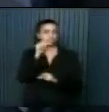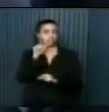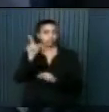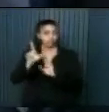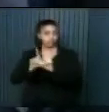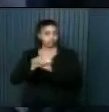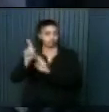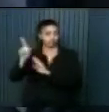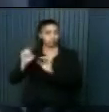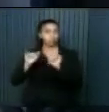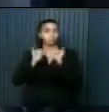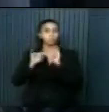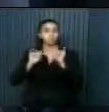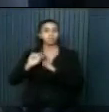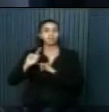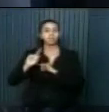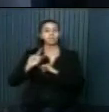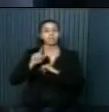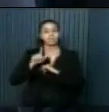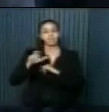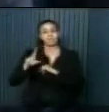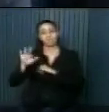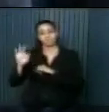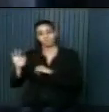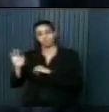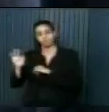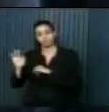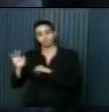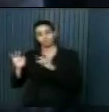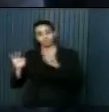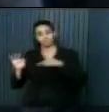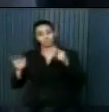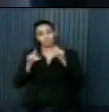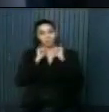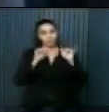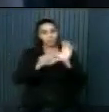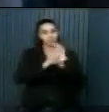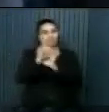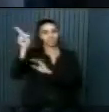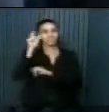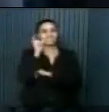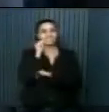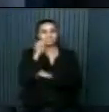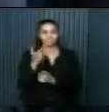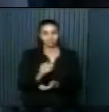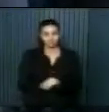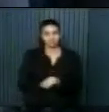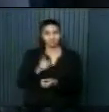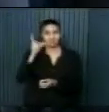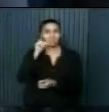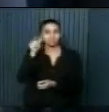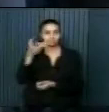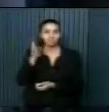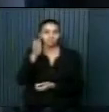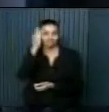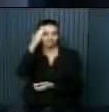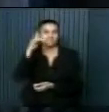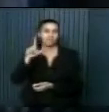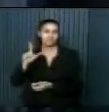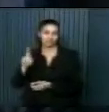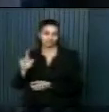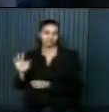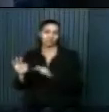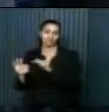publicada posteriormente à lei federal, ou seja, o ente federado, lá no caso do Estado de Sergipe, já sabia da legislação